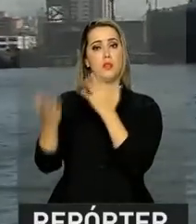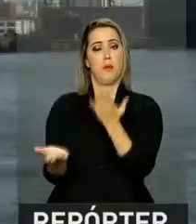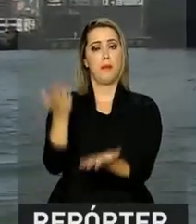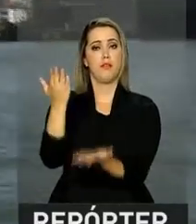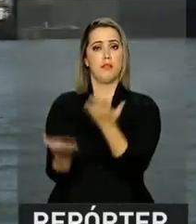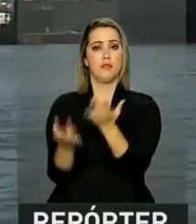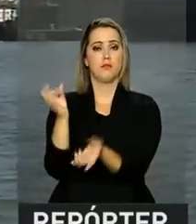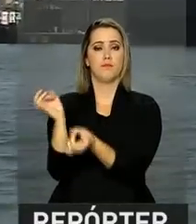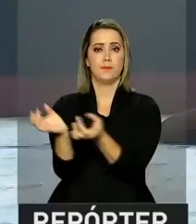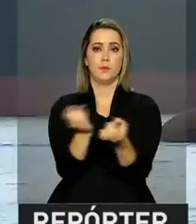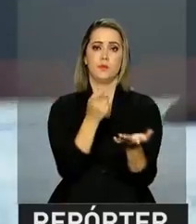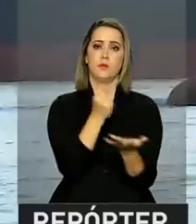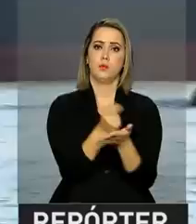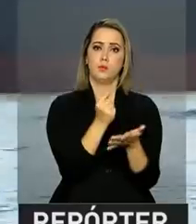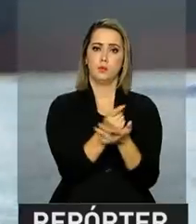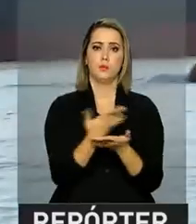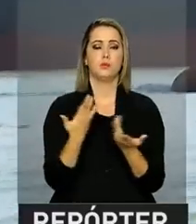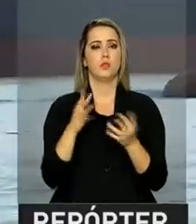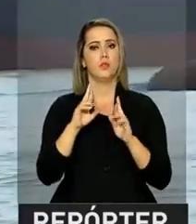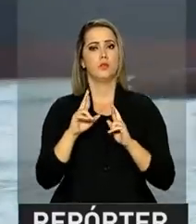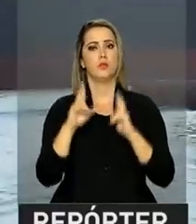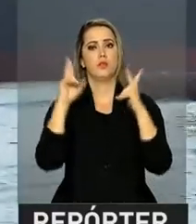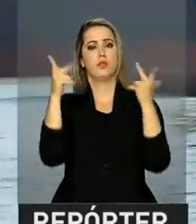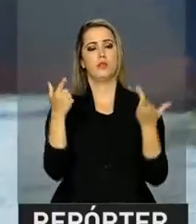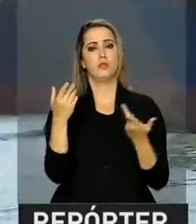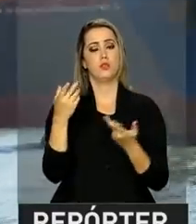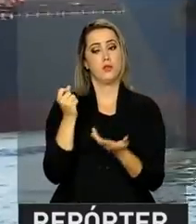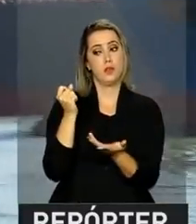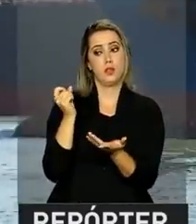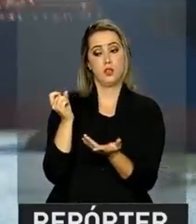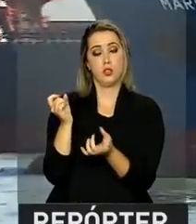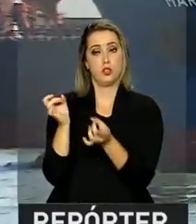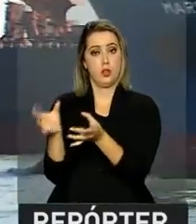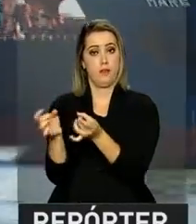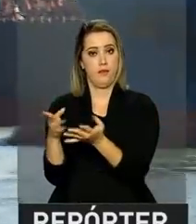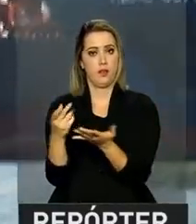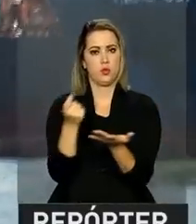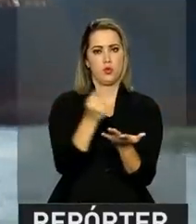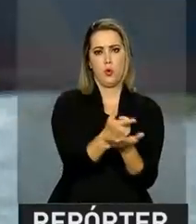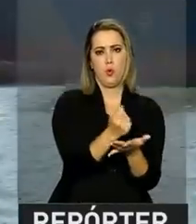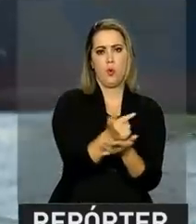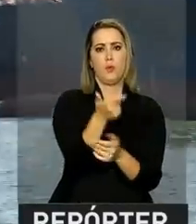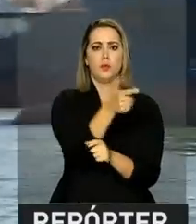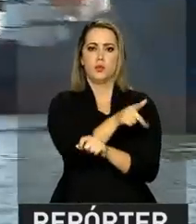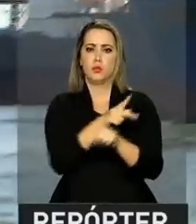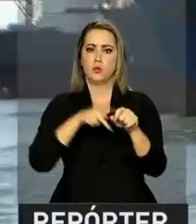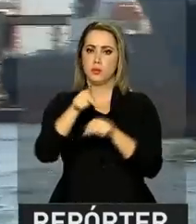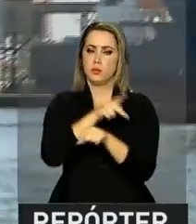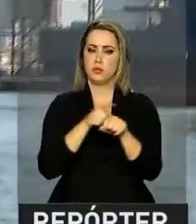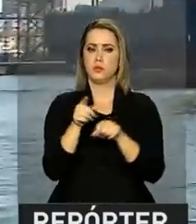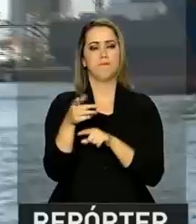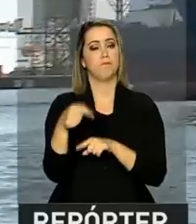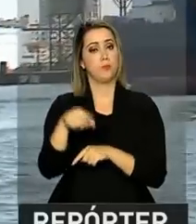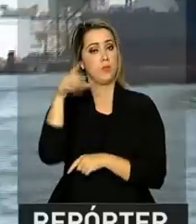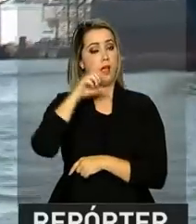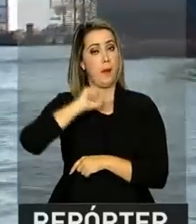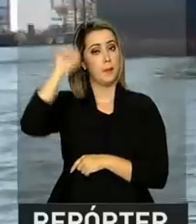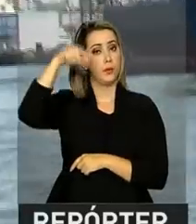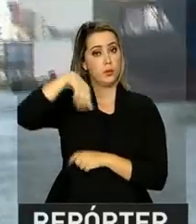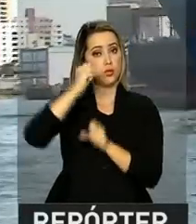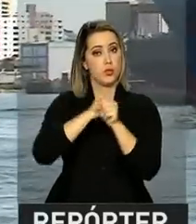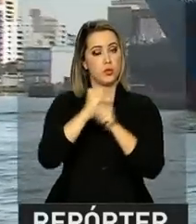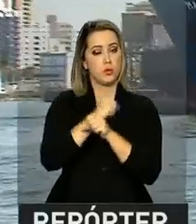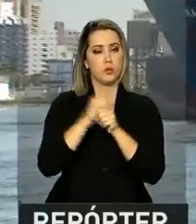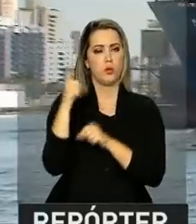balança comercial brasileira, diferença entre o que o país compra e vende de outras nações. Em abril deste ano, o